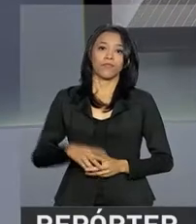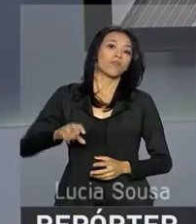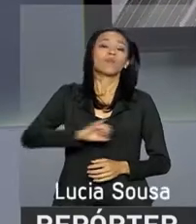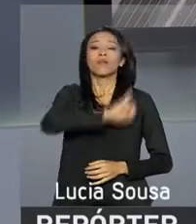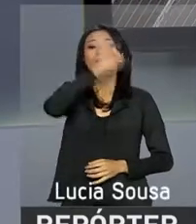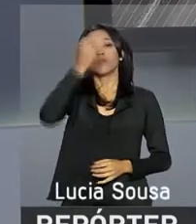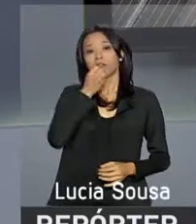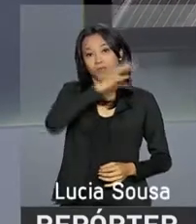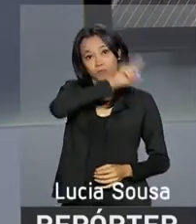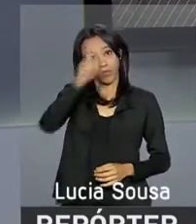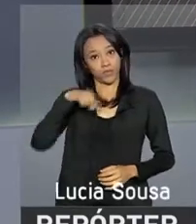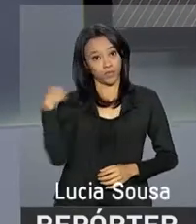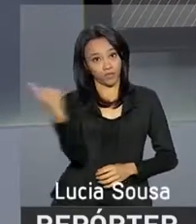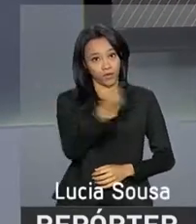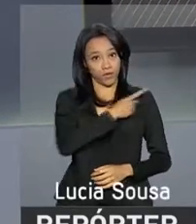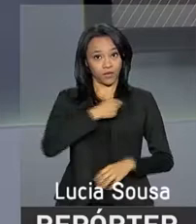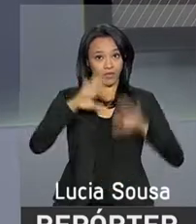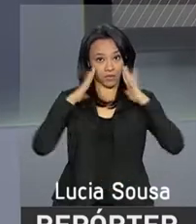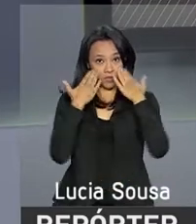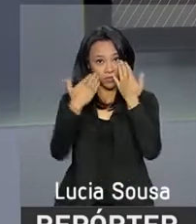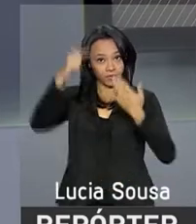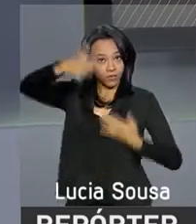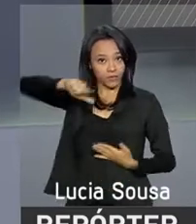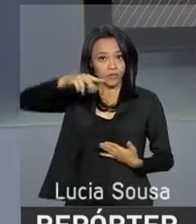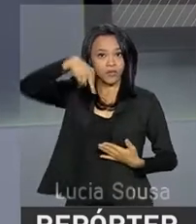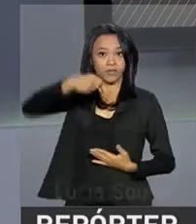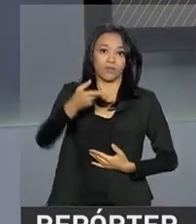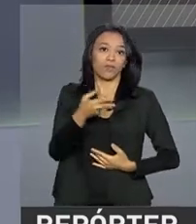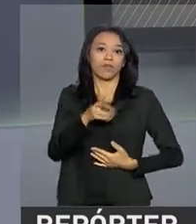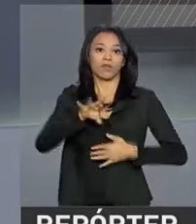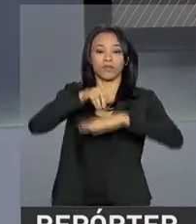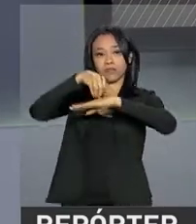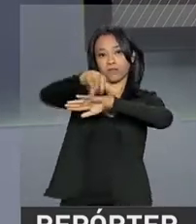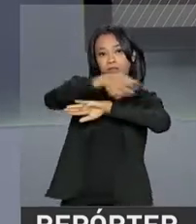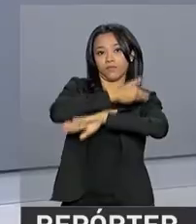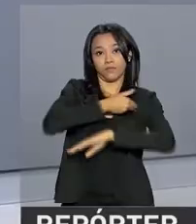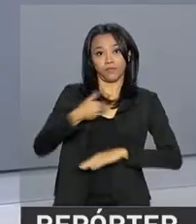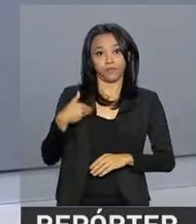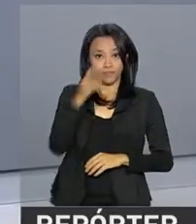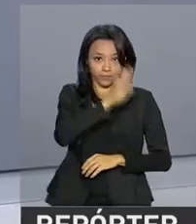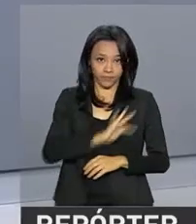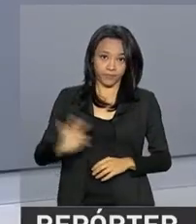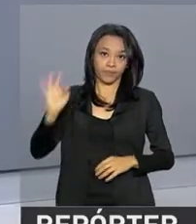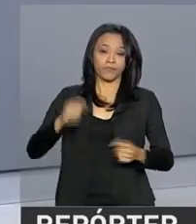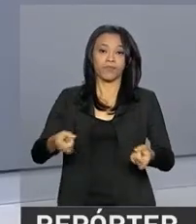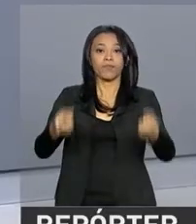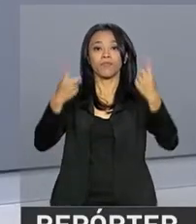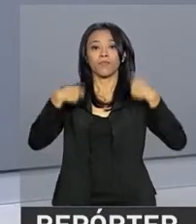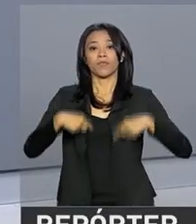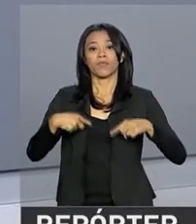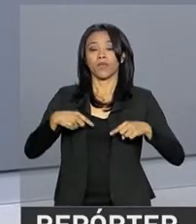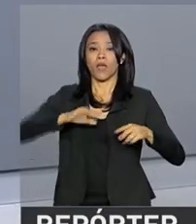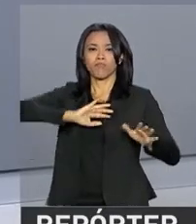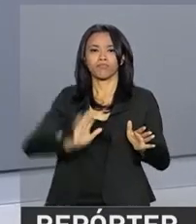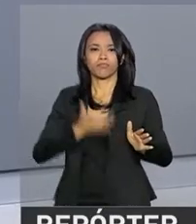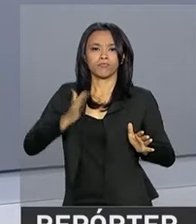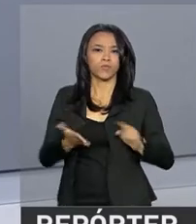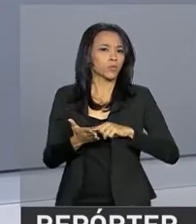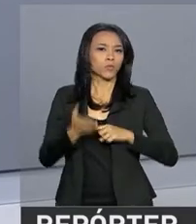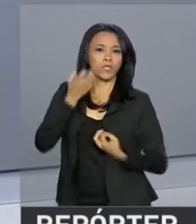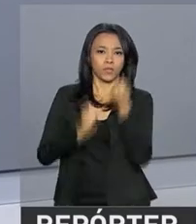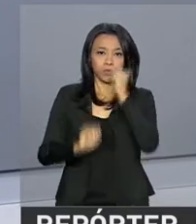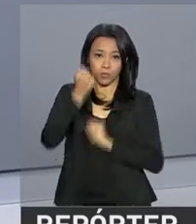Olá, bom dia. Voltamos com o repórter NBR e as notícias do governo federal. A produção industrial no país